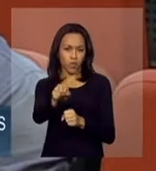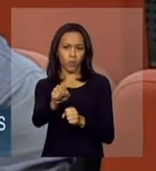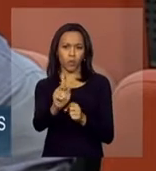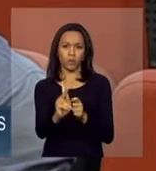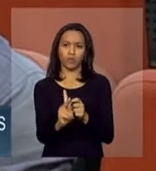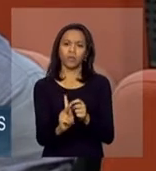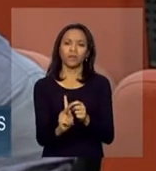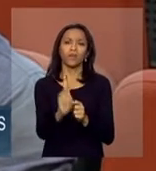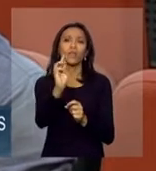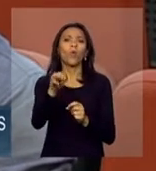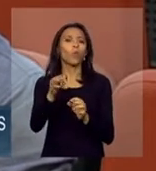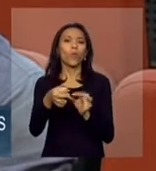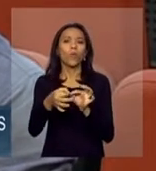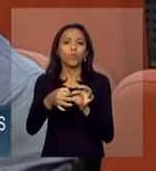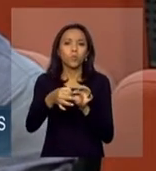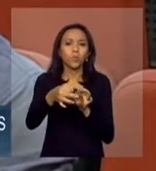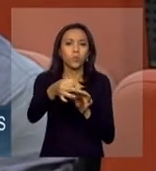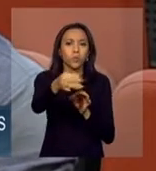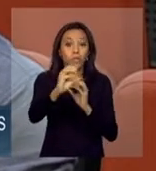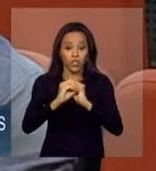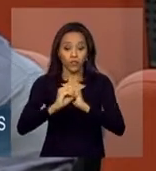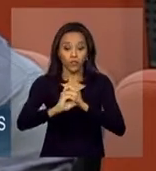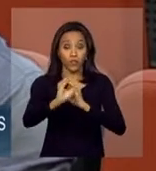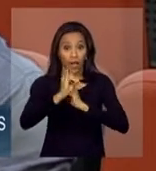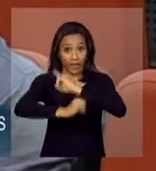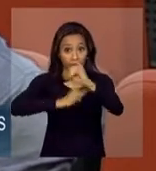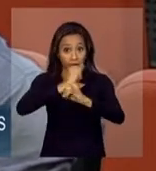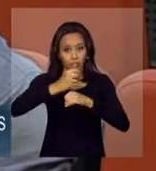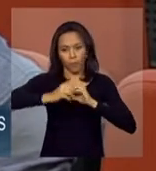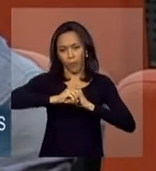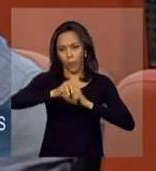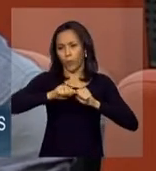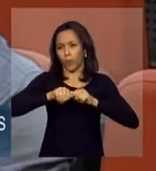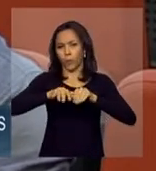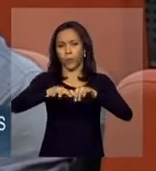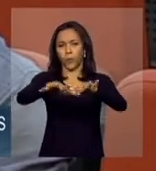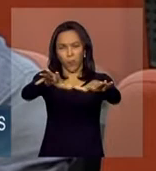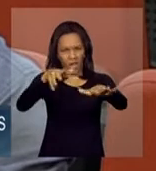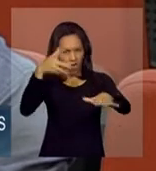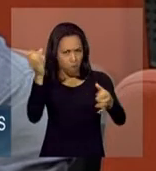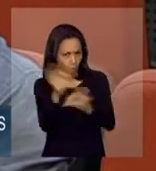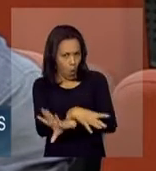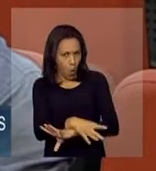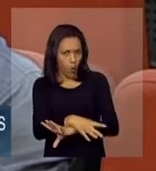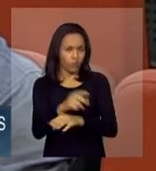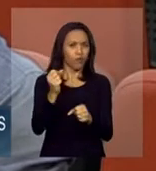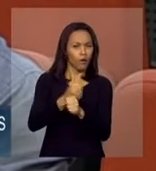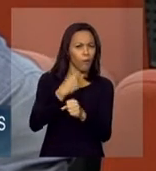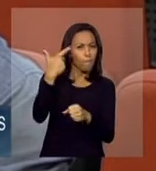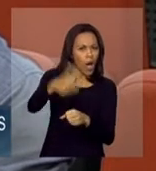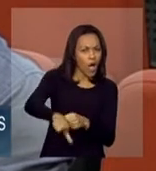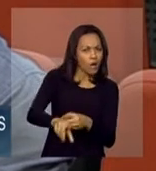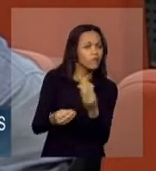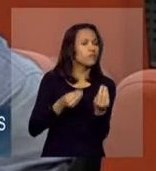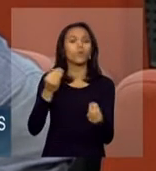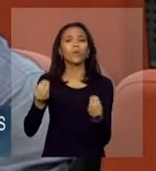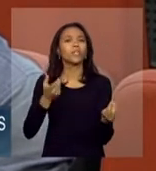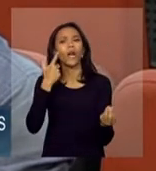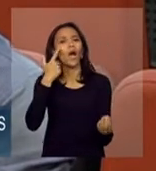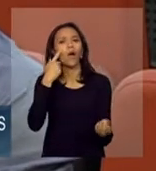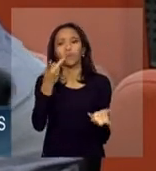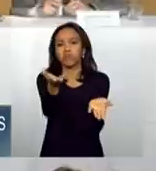a rede para a Copa do Mundo também ela já está pronta? É preciso construir mais? Como é que está a previsão com relação